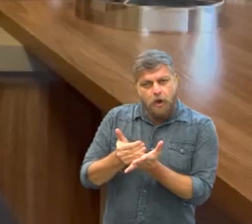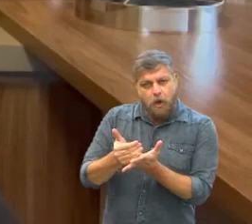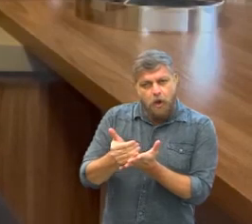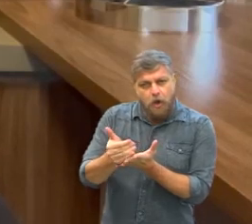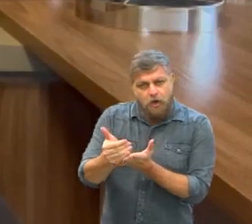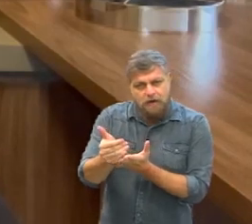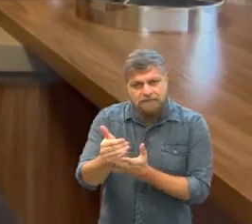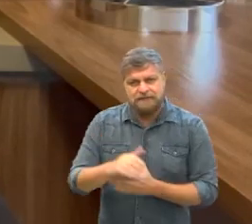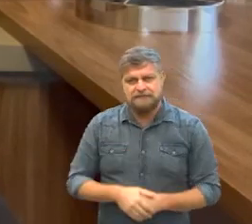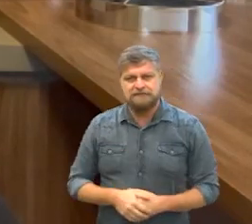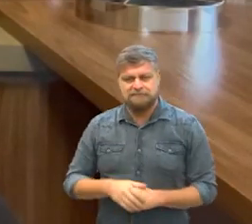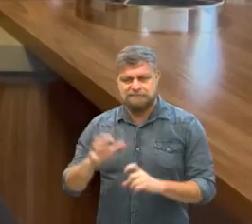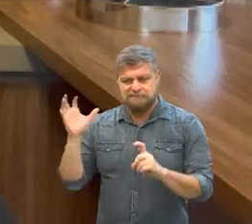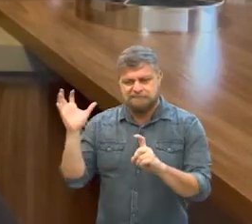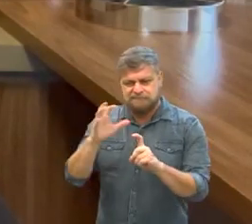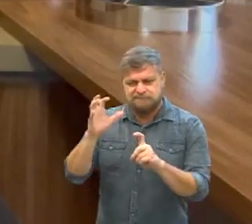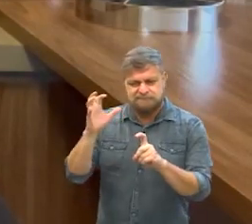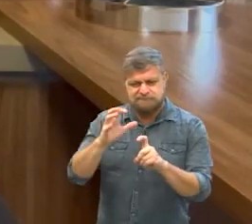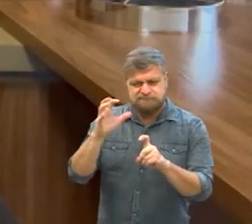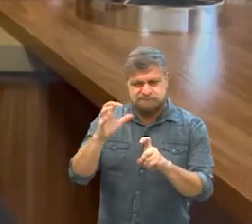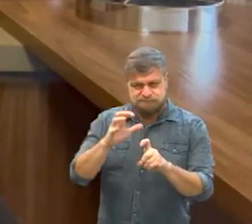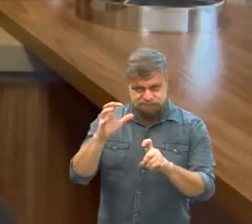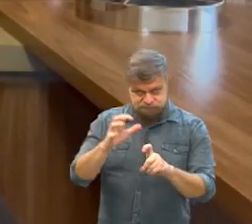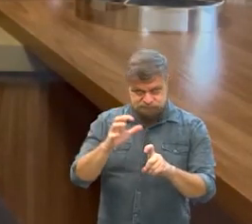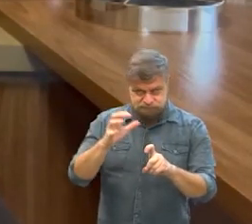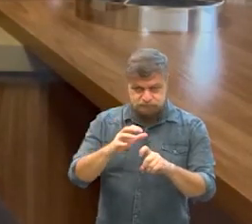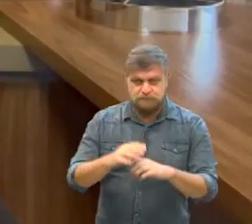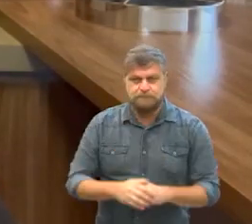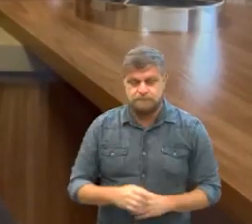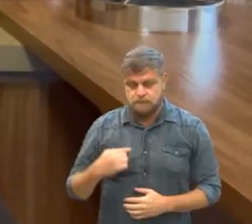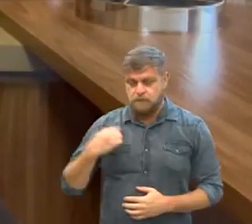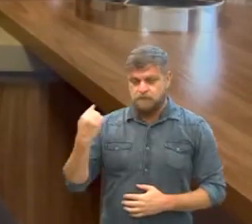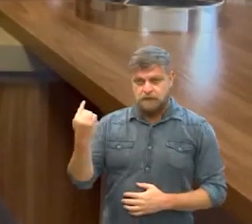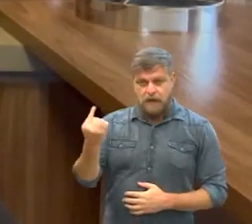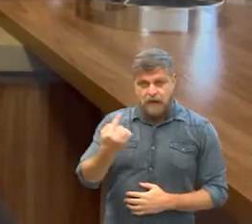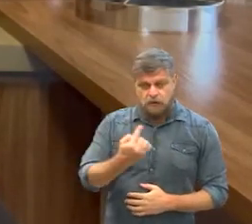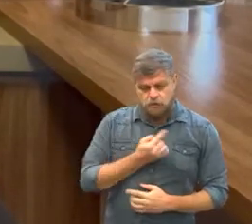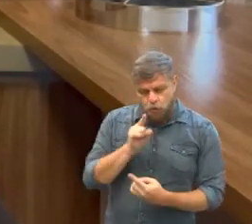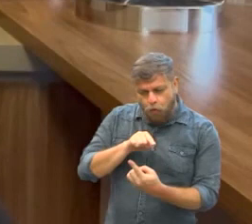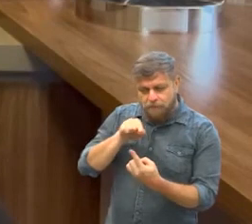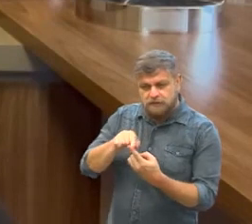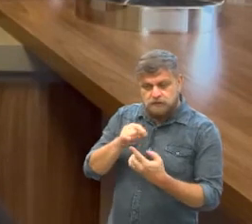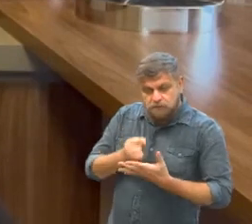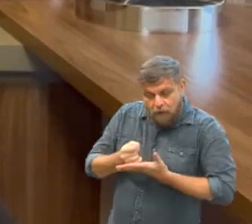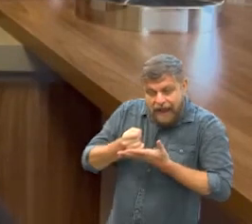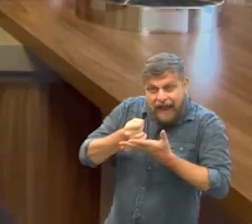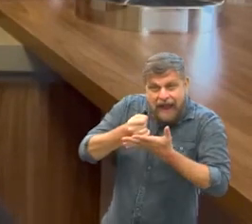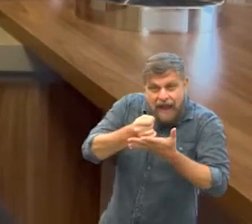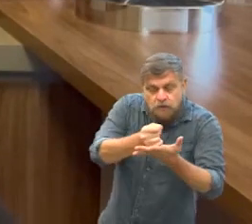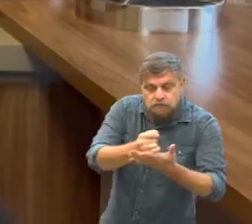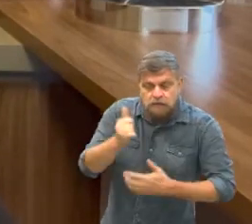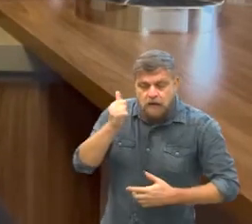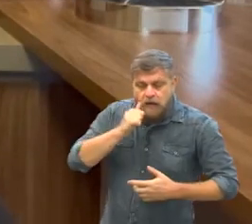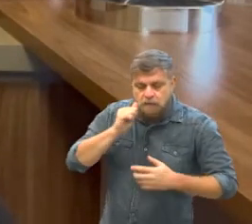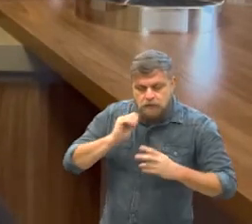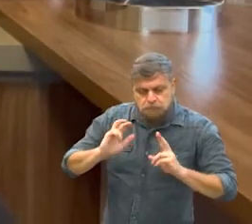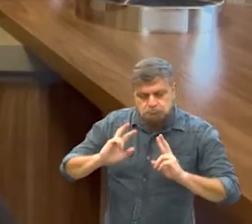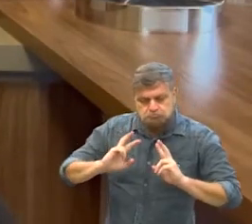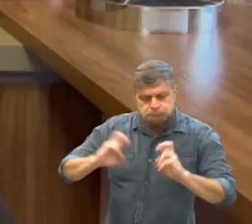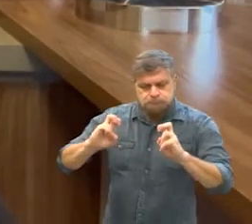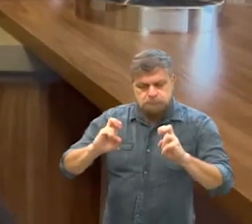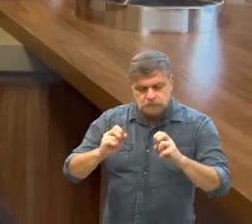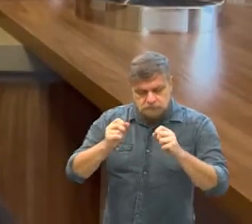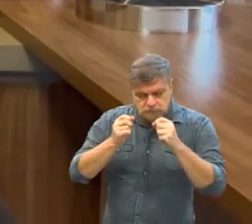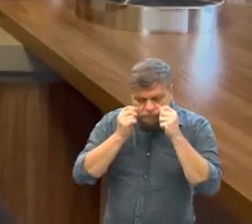começa com relacionamento abusivo na parte psicológica e moral. Então, para a gente ajudar essa mulher a identificar